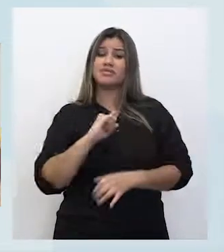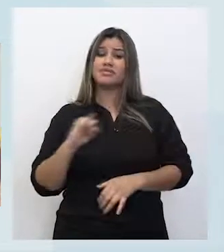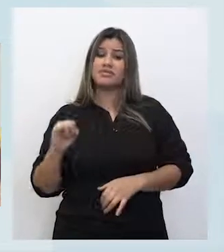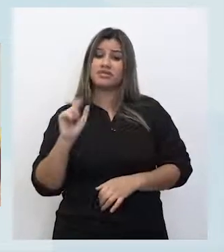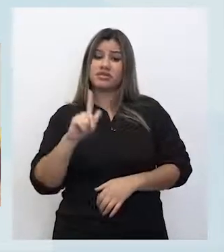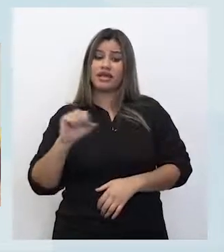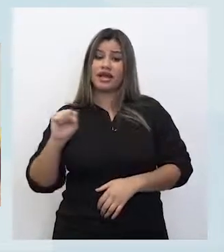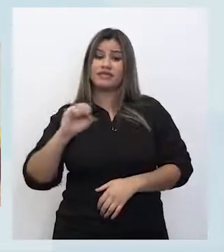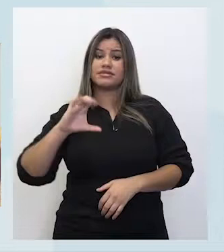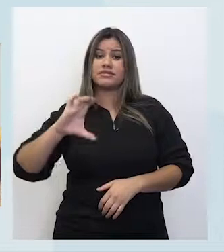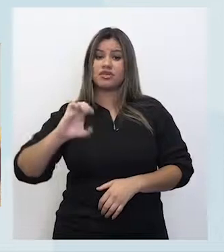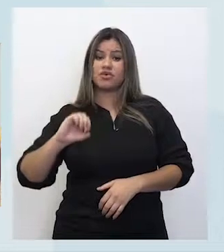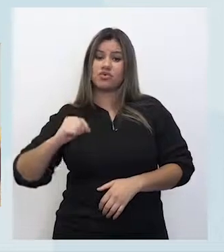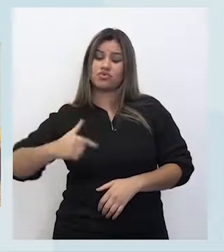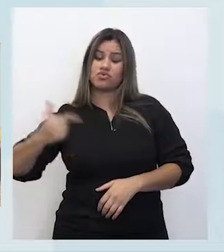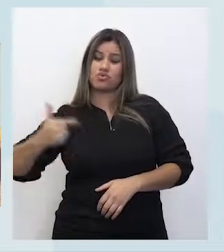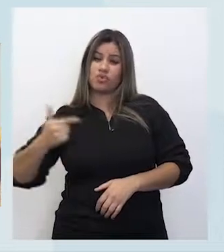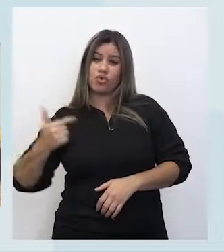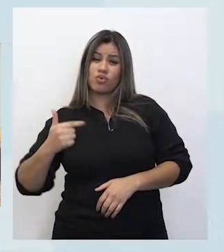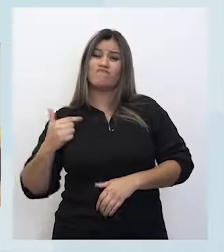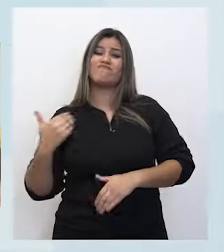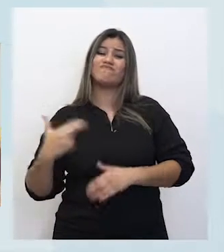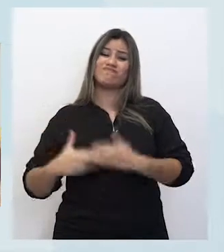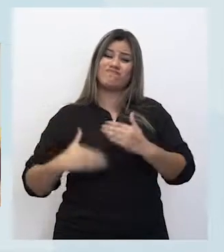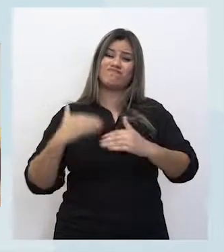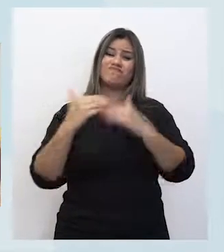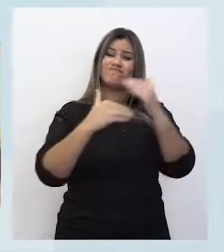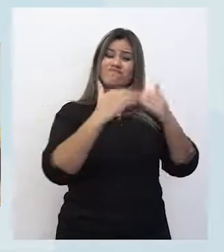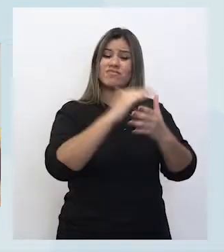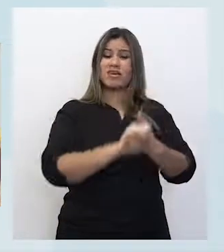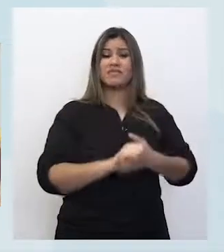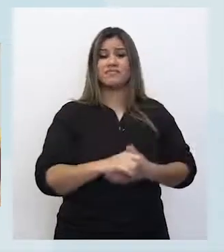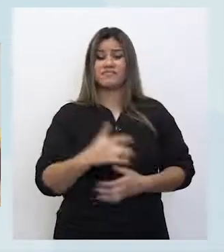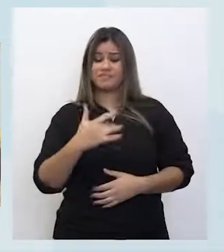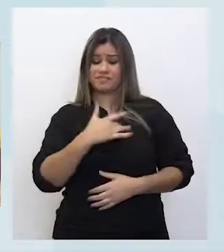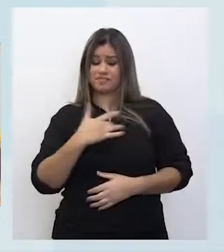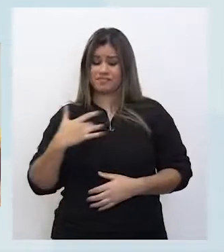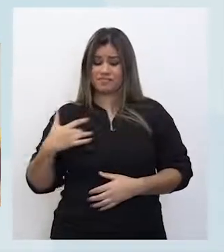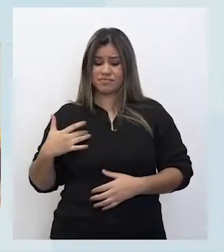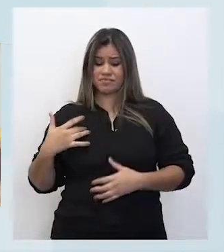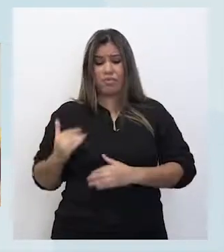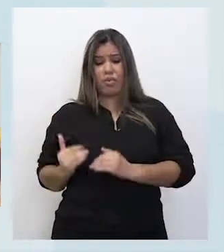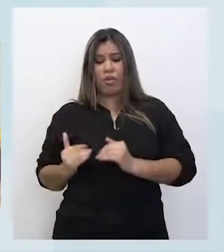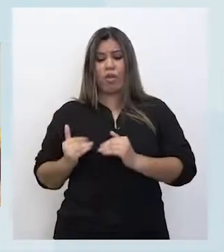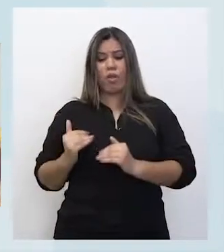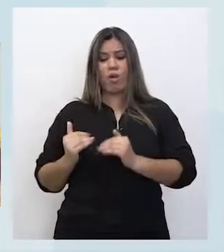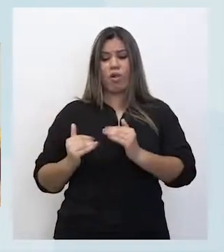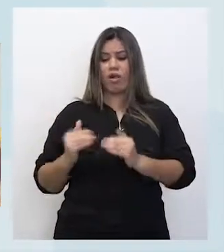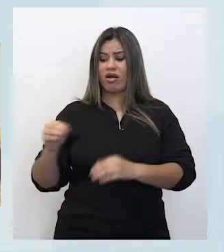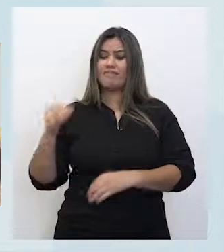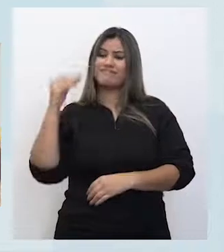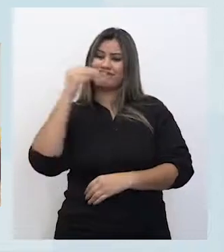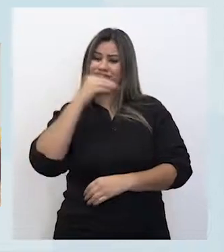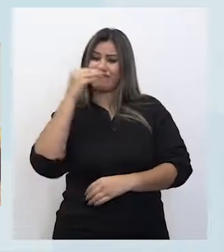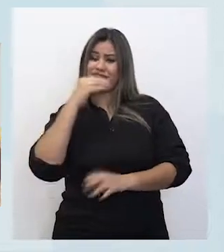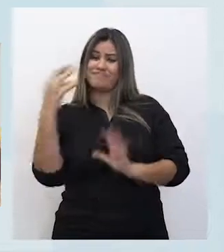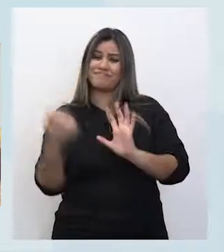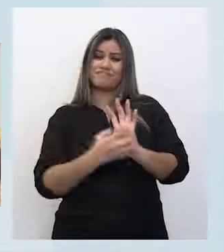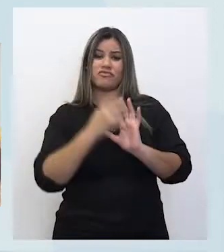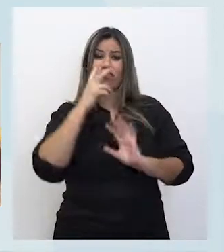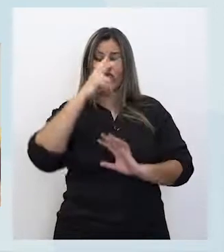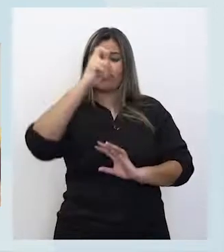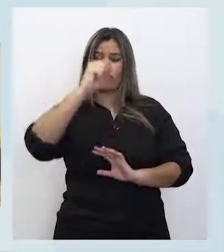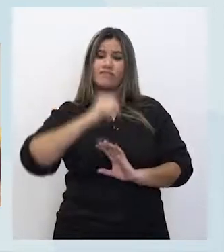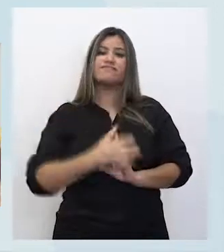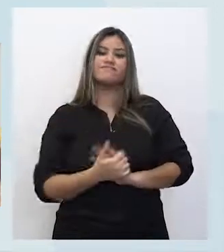continue nos níveis atuais. Com o sistema imunológico ainda em desenvolvimento, elas são mais vulneráveis aos impactos.